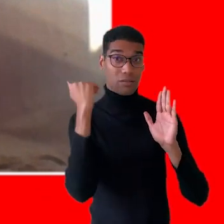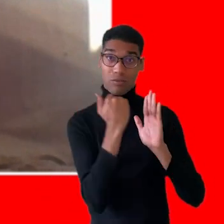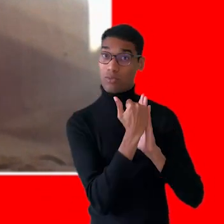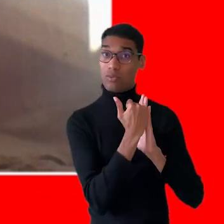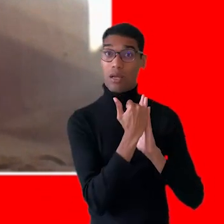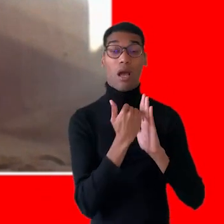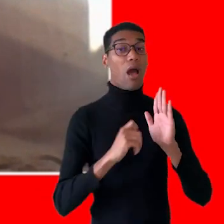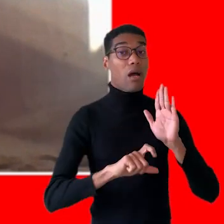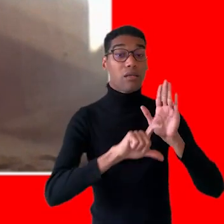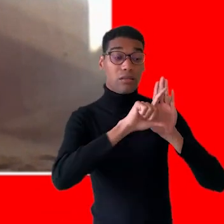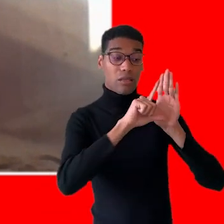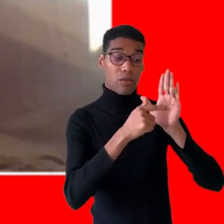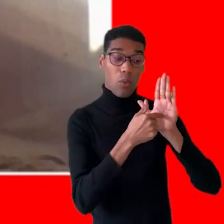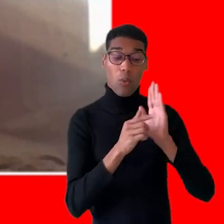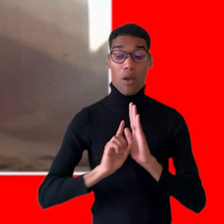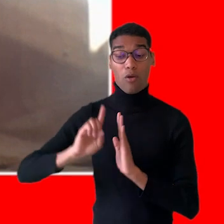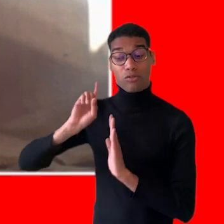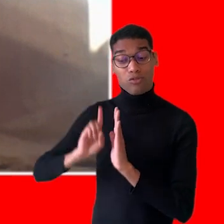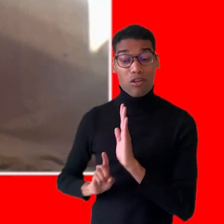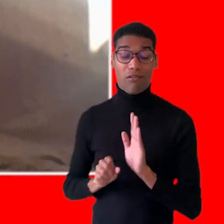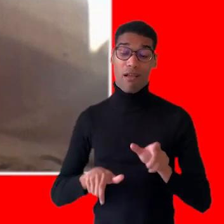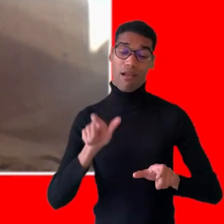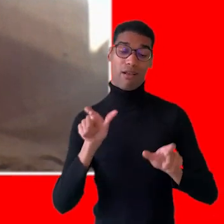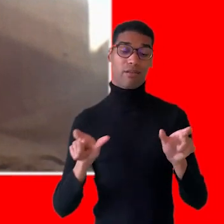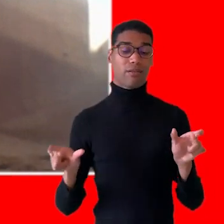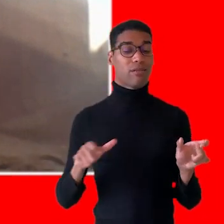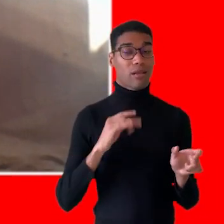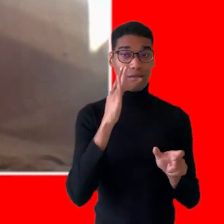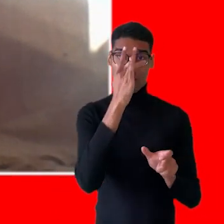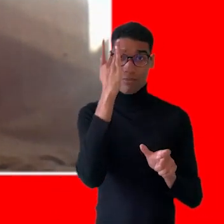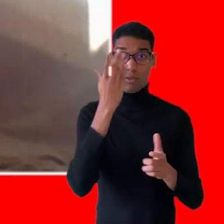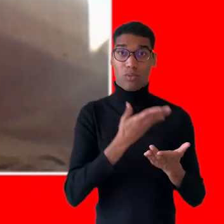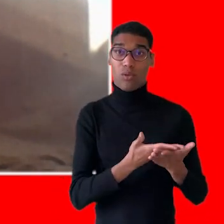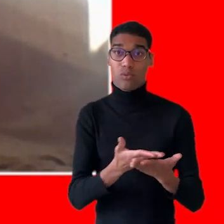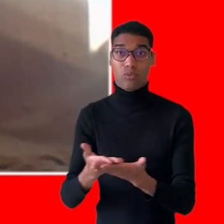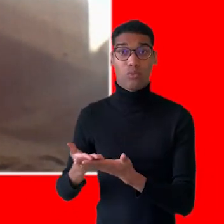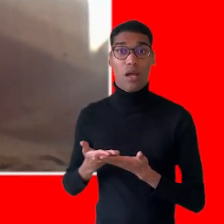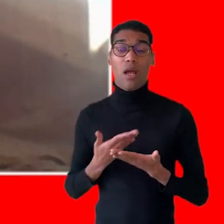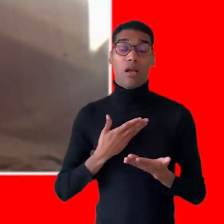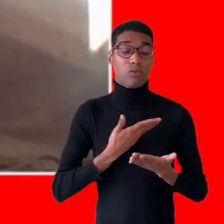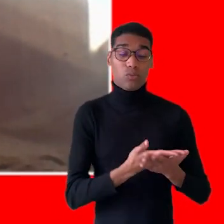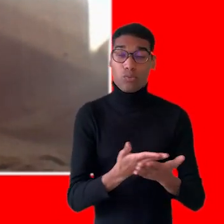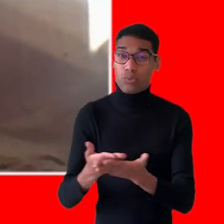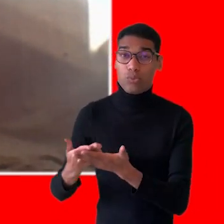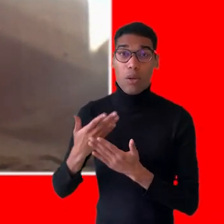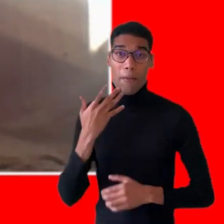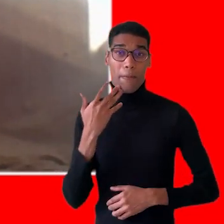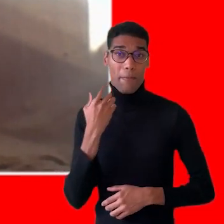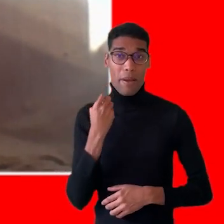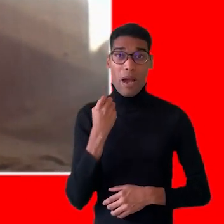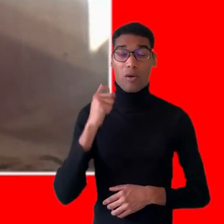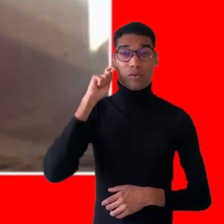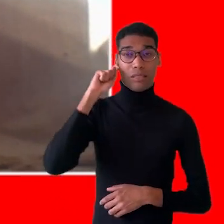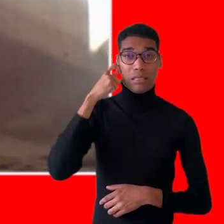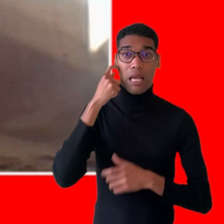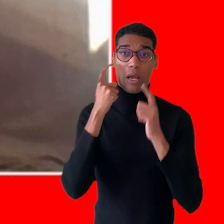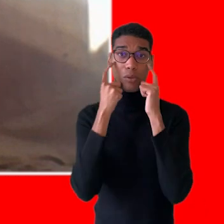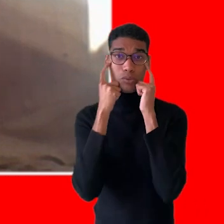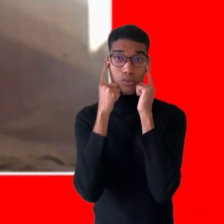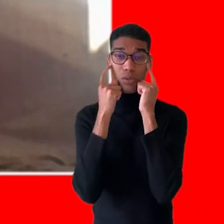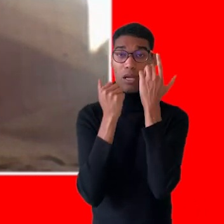Essa legislação é um direito dos estudantes. Os estudantes brancos e negros,